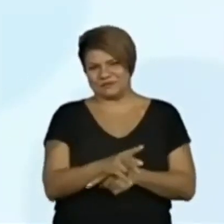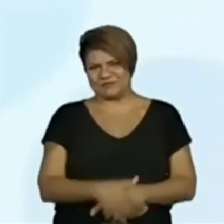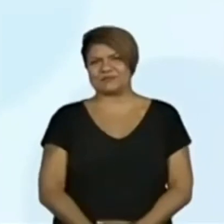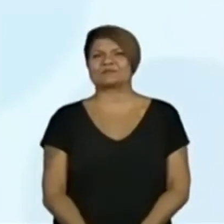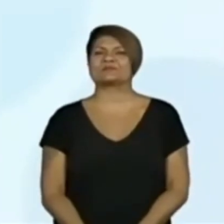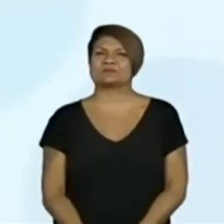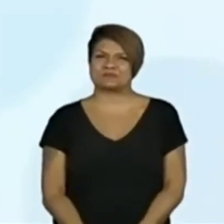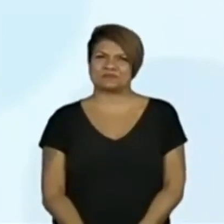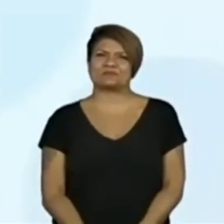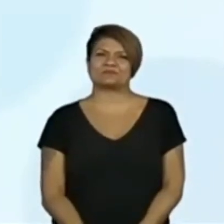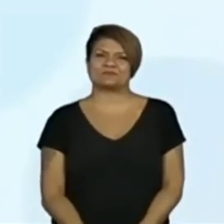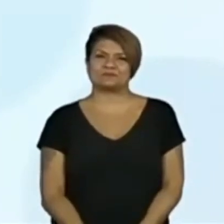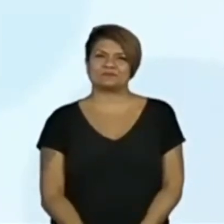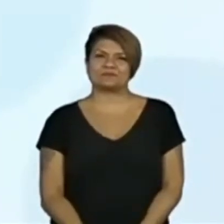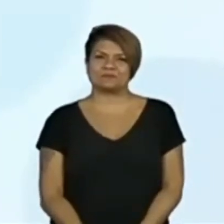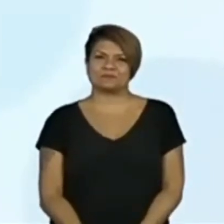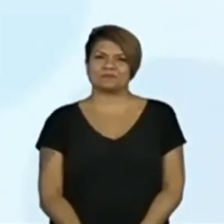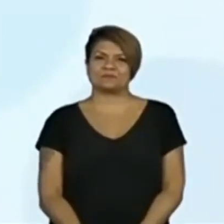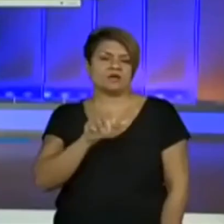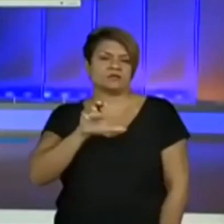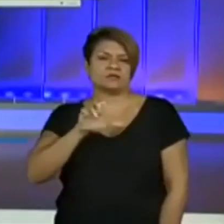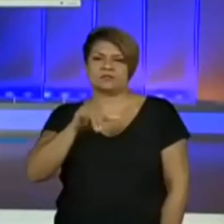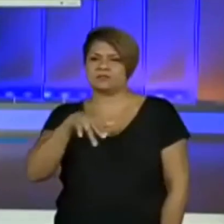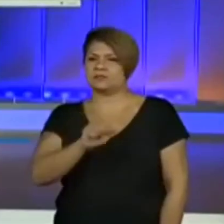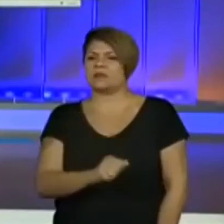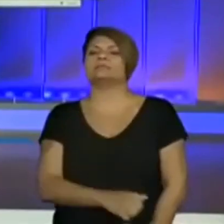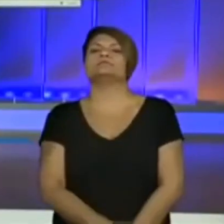é causada por vírus.